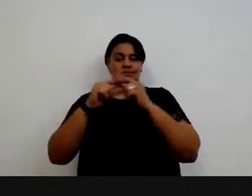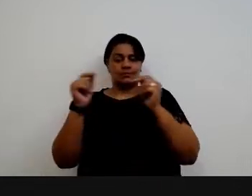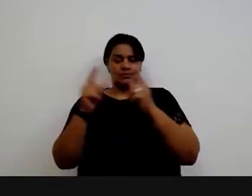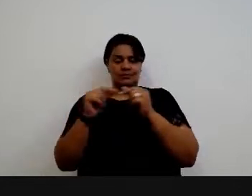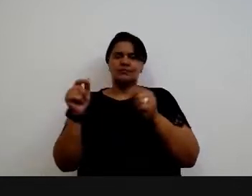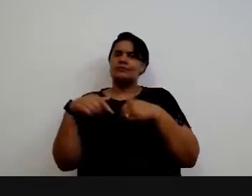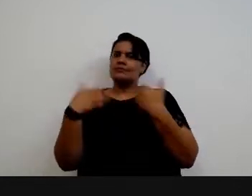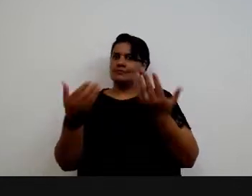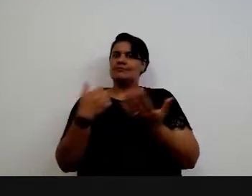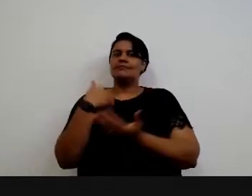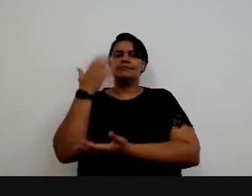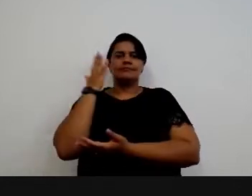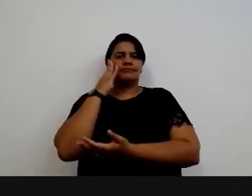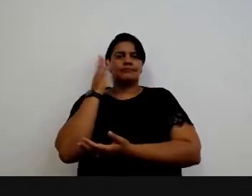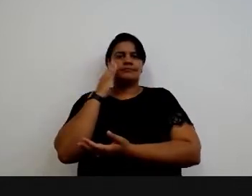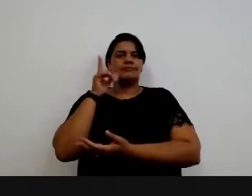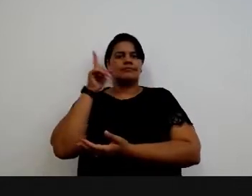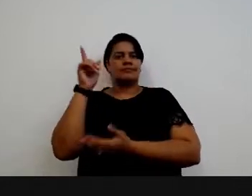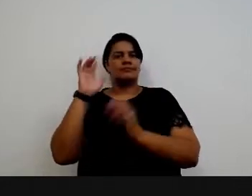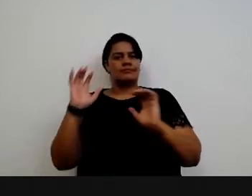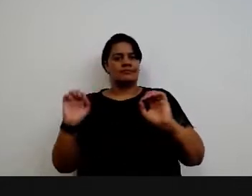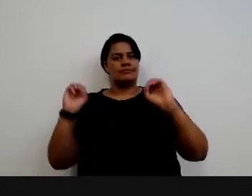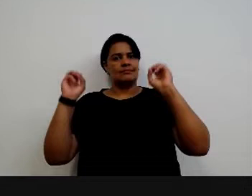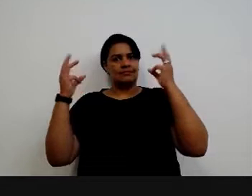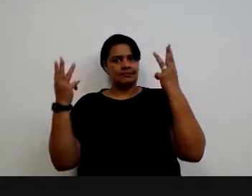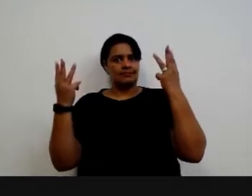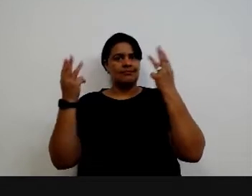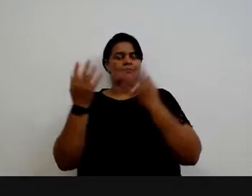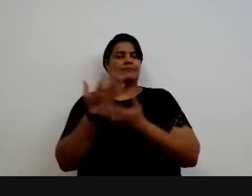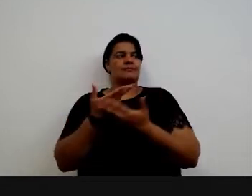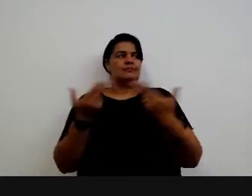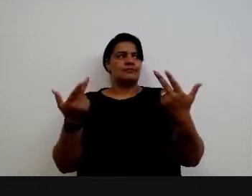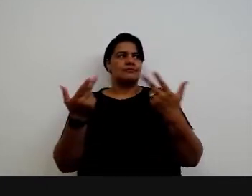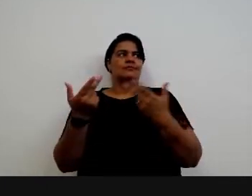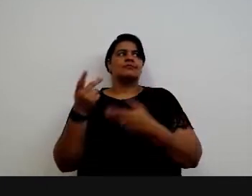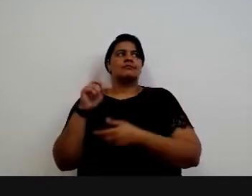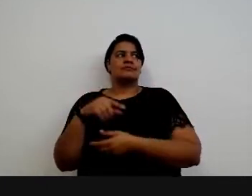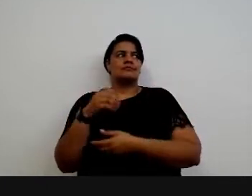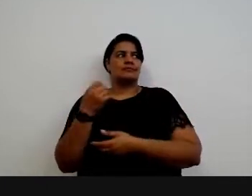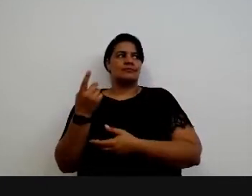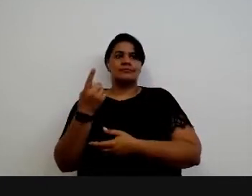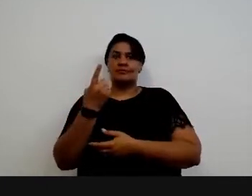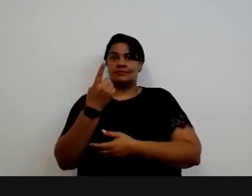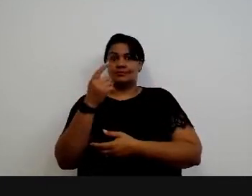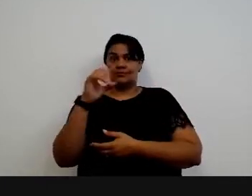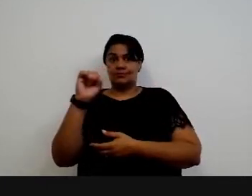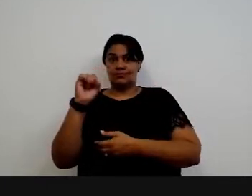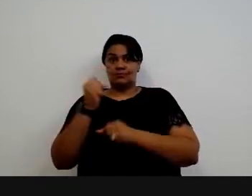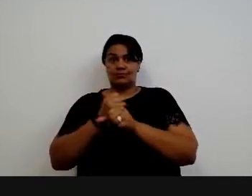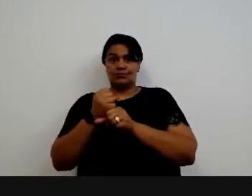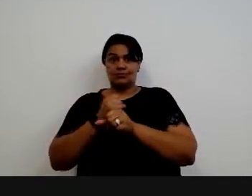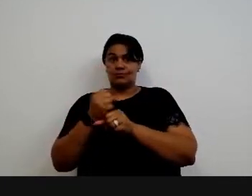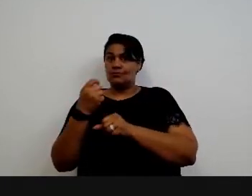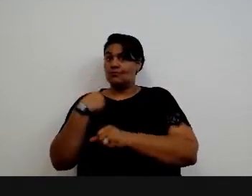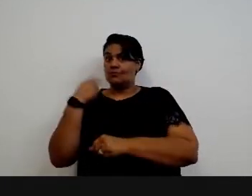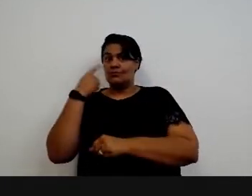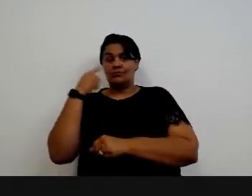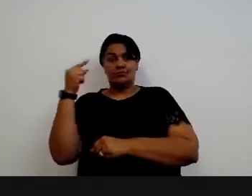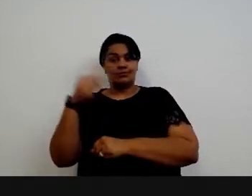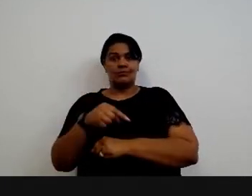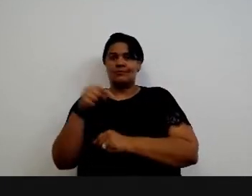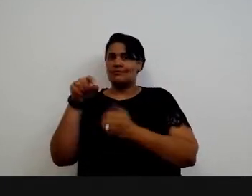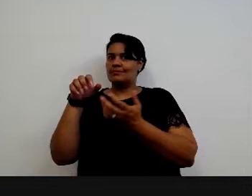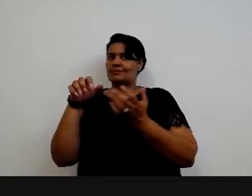muitos eventos bem importantes estão acontecendo. Nós estamos no meio do Parlamento Jovem, é a primeira vez em 18 anos que eu não assisto o Parlamento Jovem.